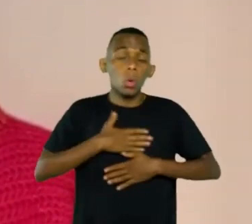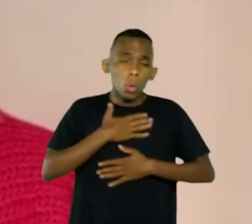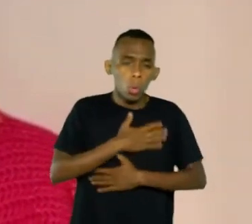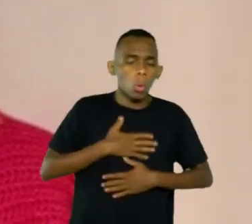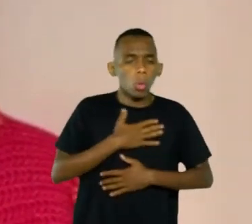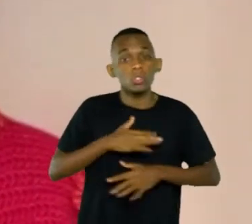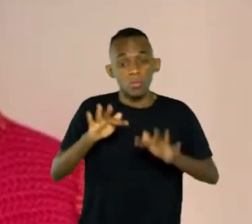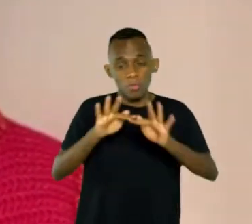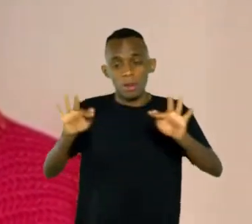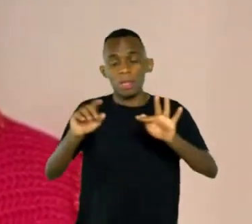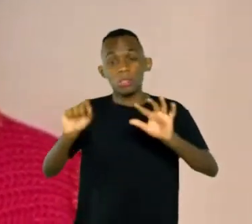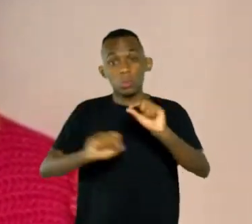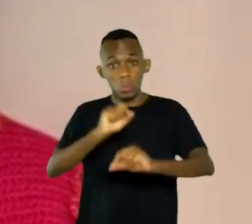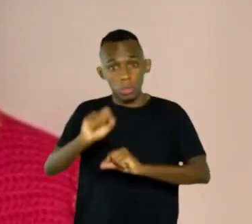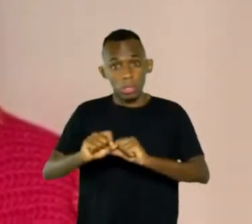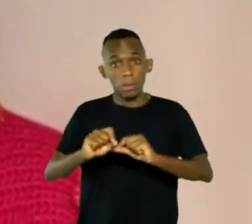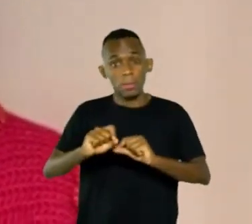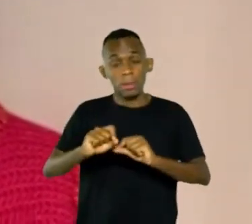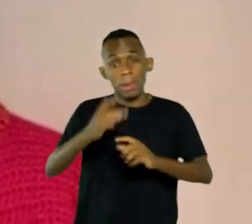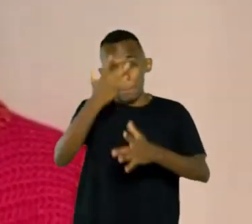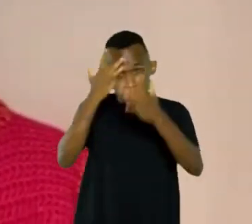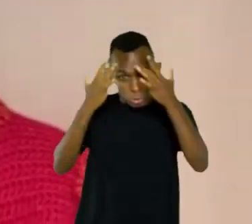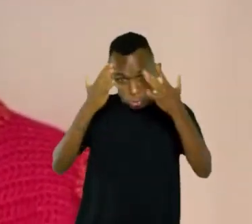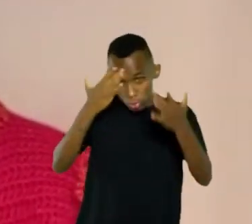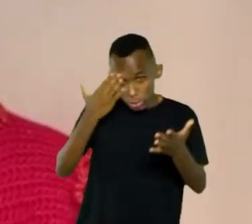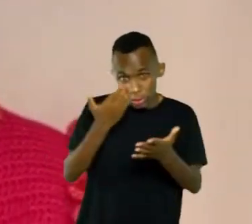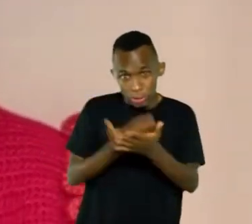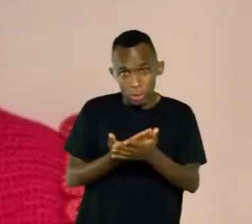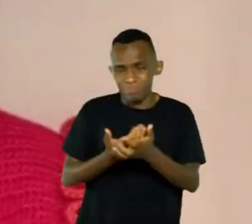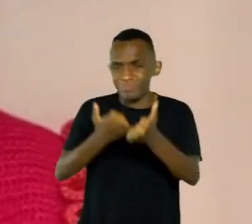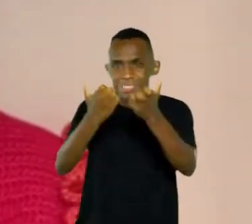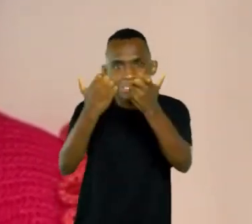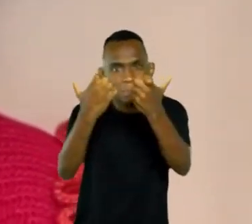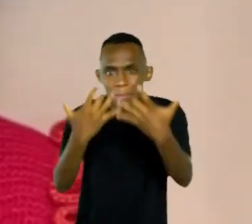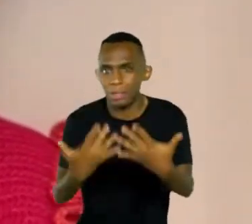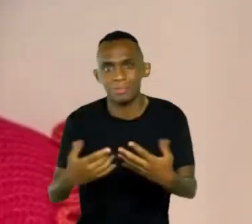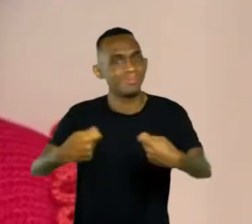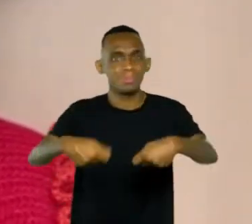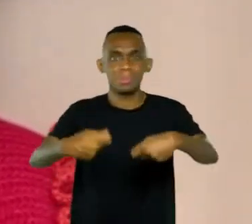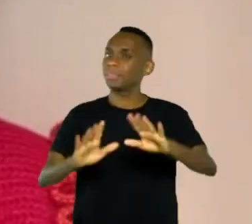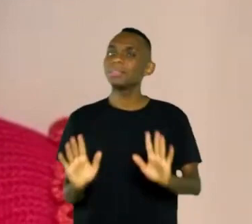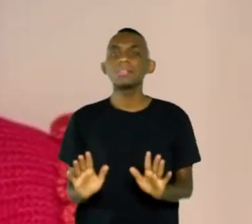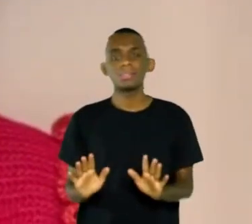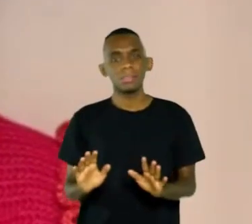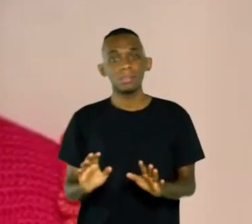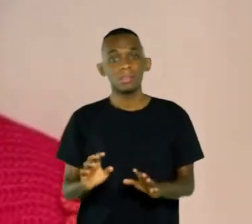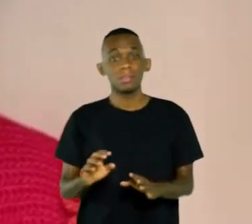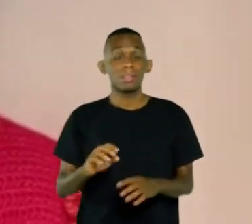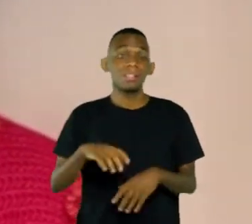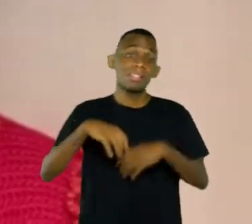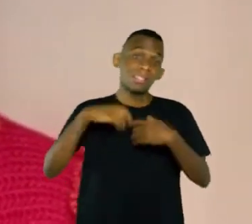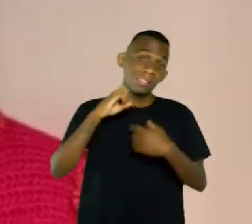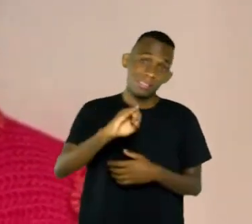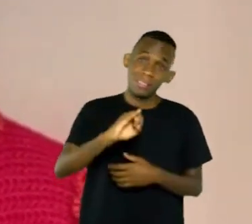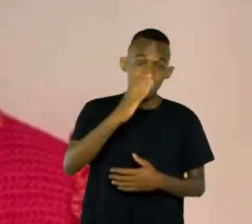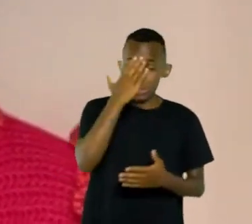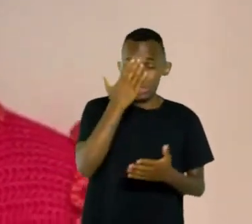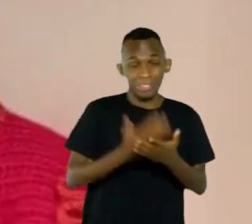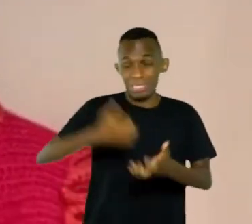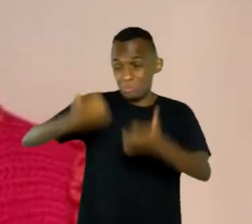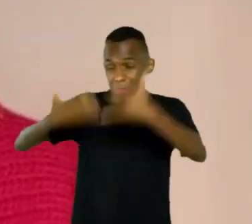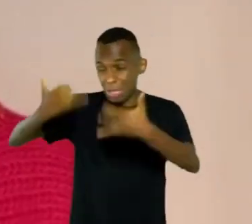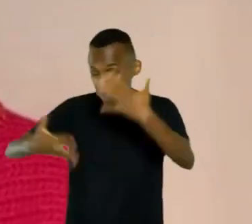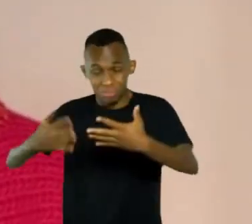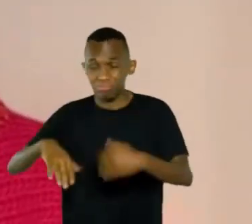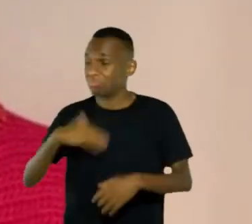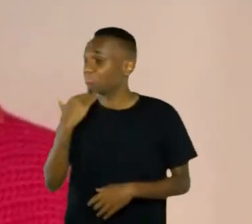que diz assim: para quem acredita, nenhuma explicação é necessária. Para quem não acredita, nenhuma explicação é suficiente. Então,